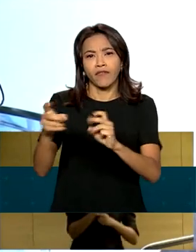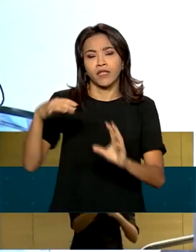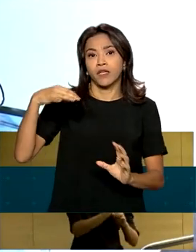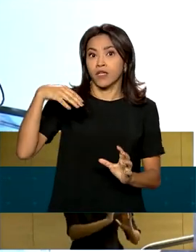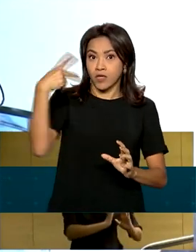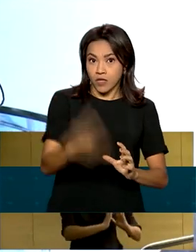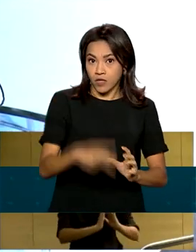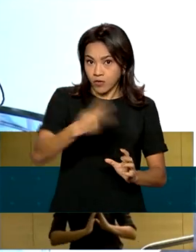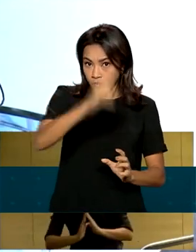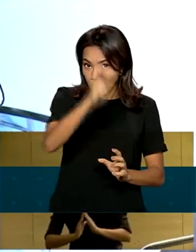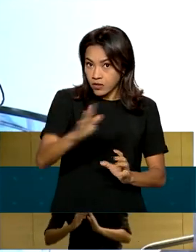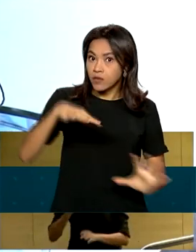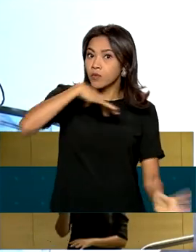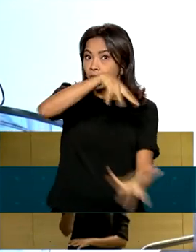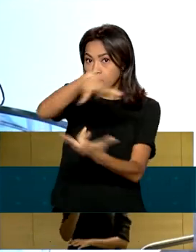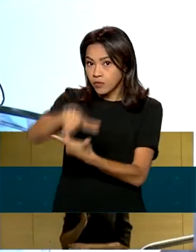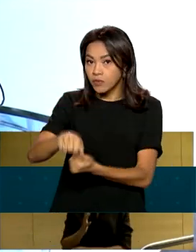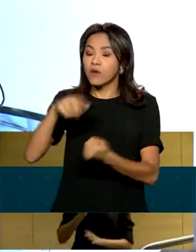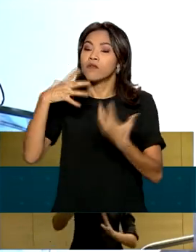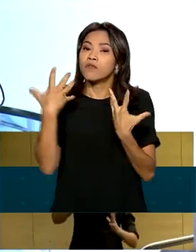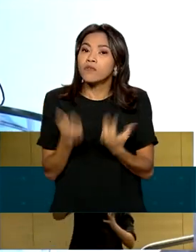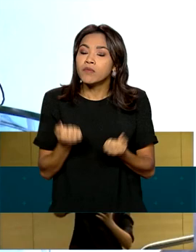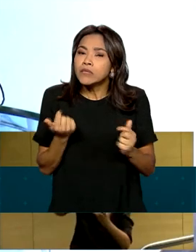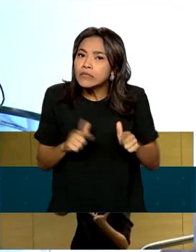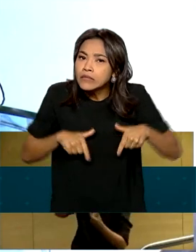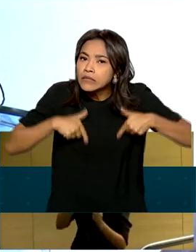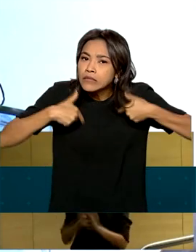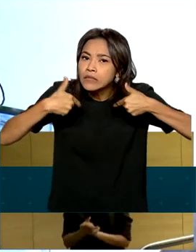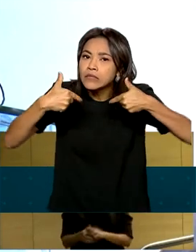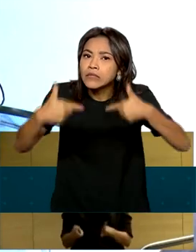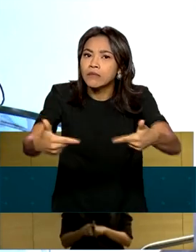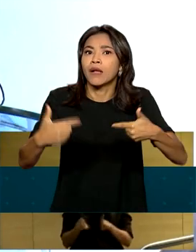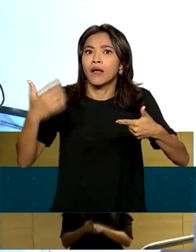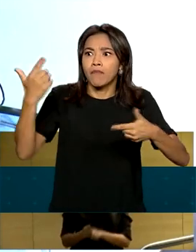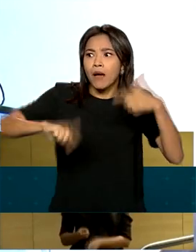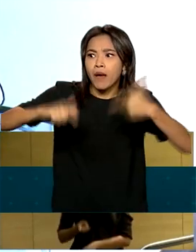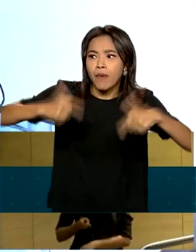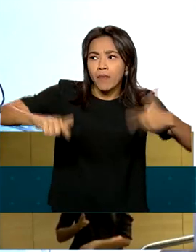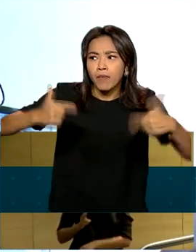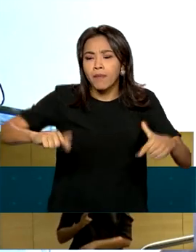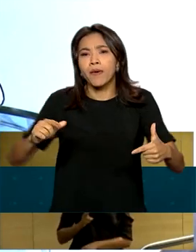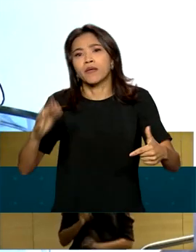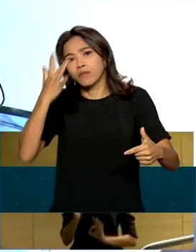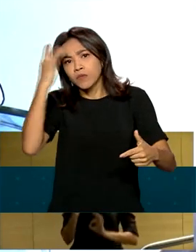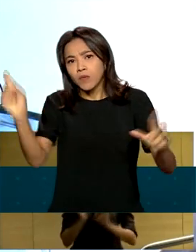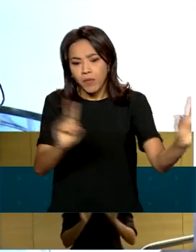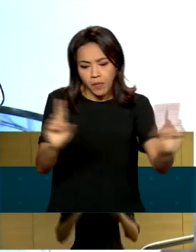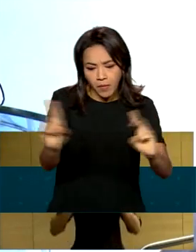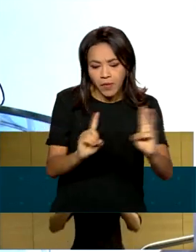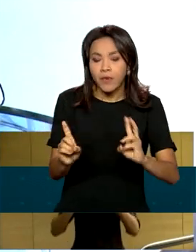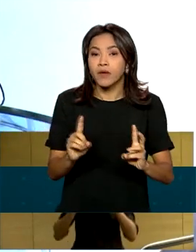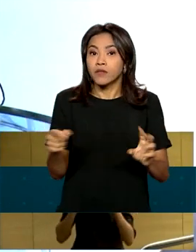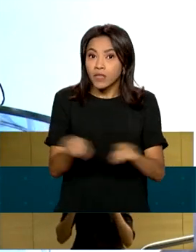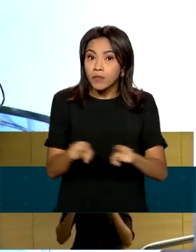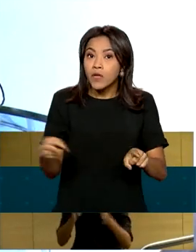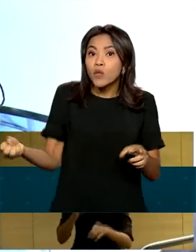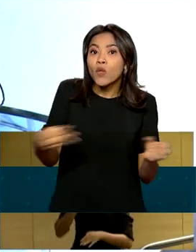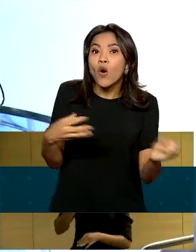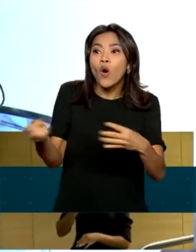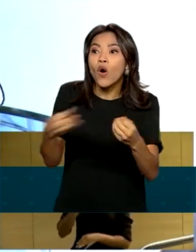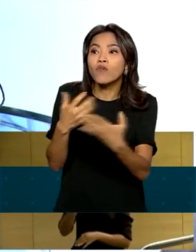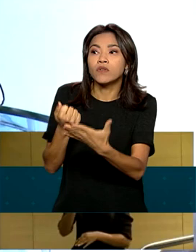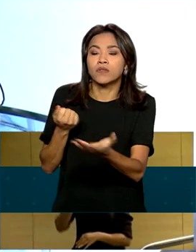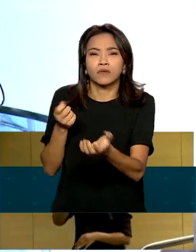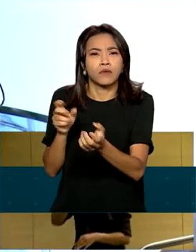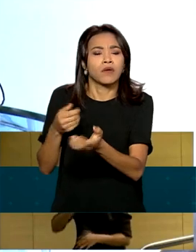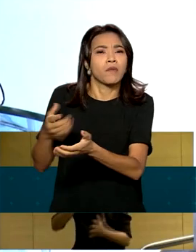Trabalharemos incessantemente pela expansão da carteira global de clientes, pelo desenvolvimento de novos mercados, pela redução de